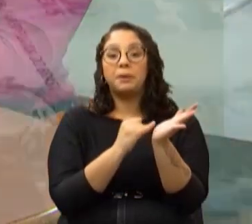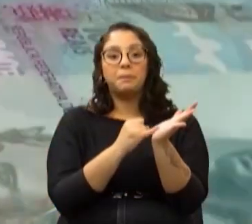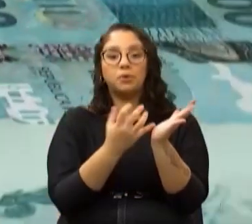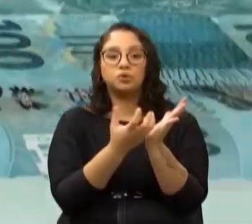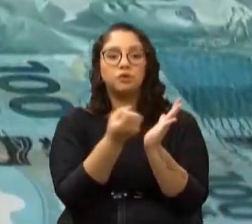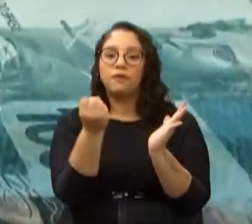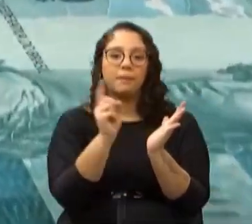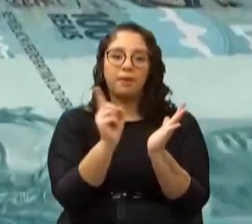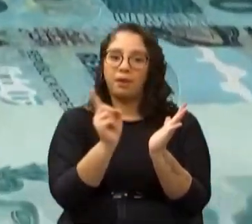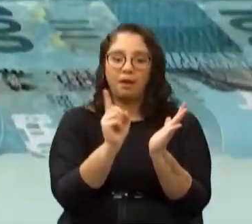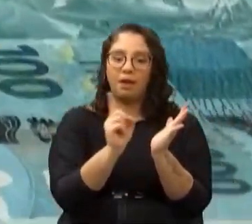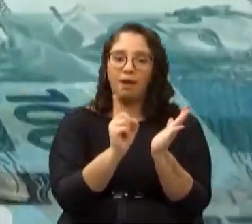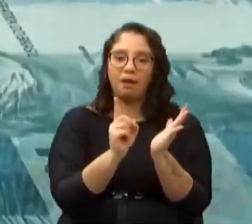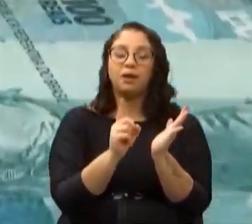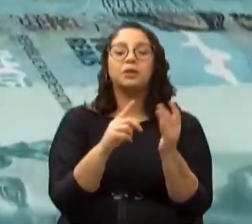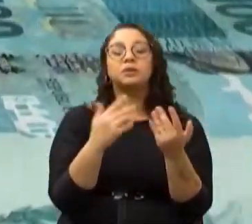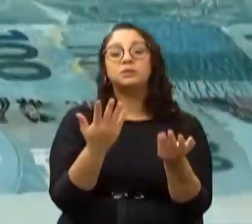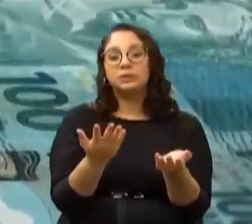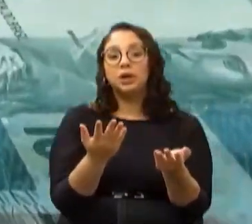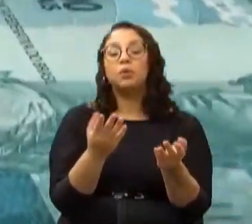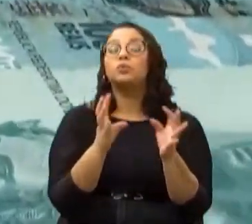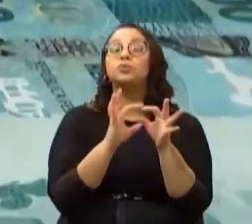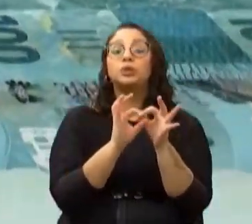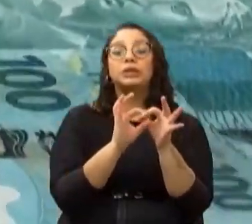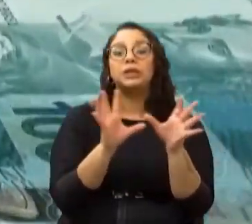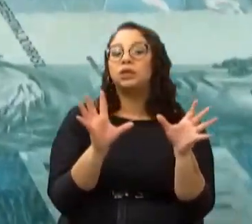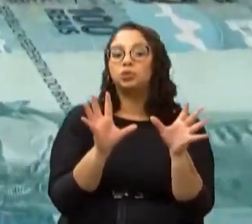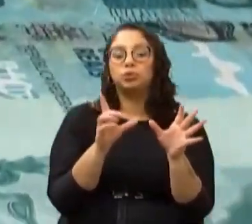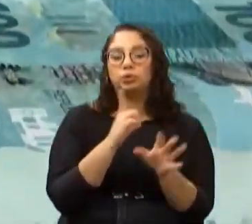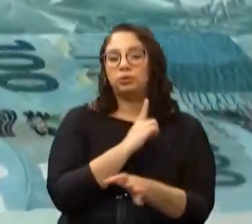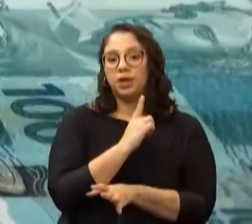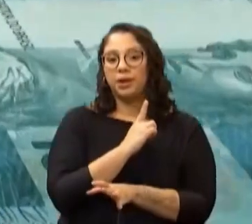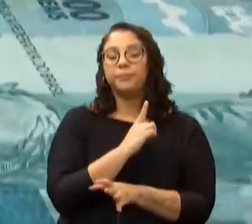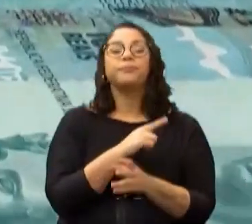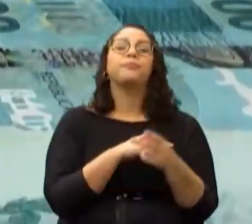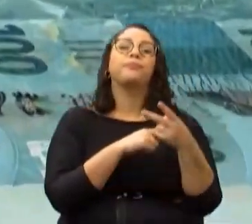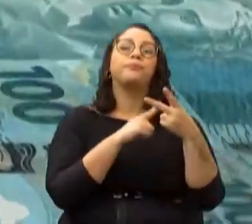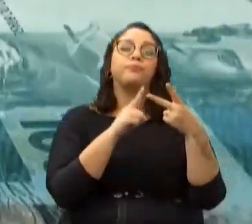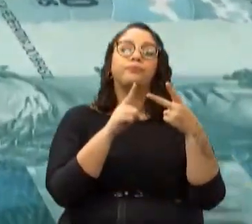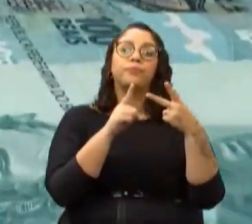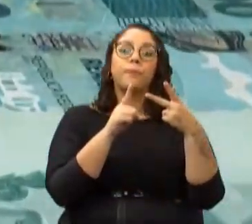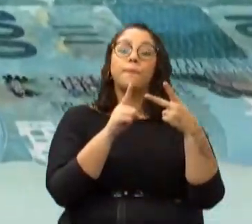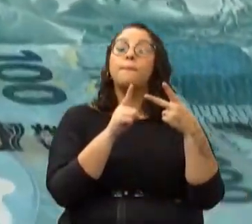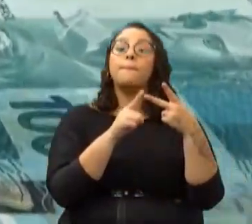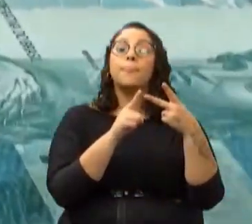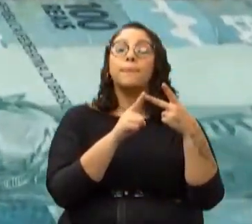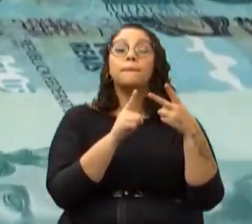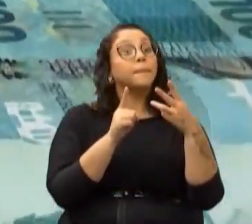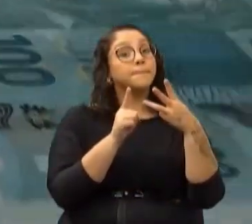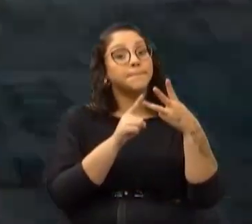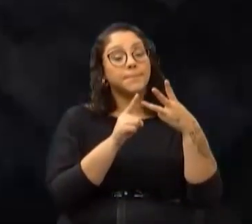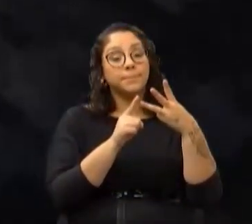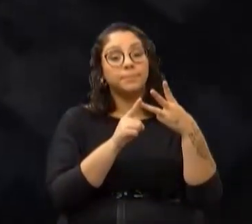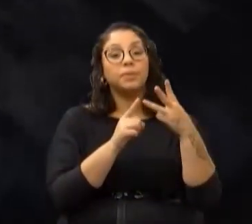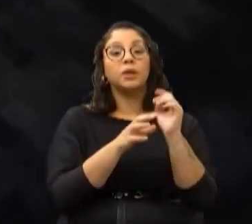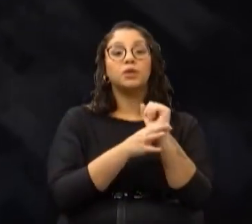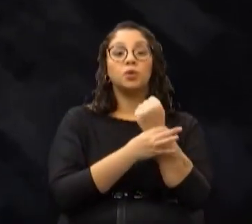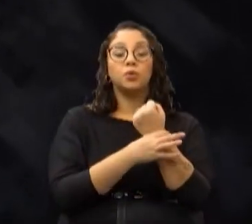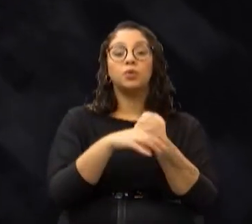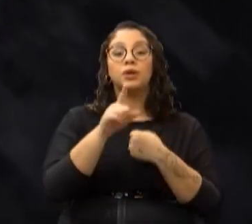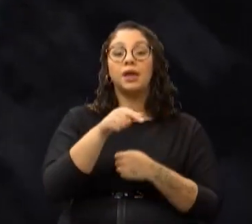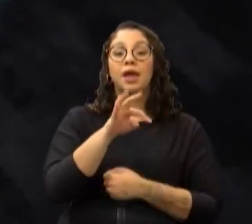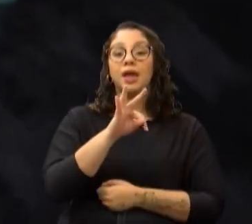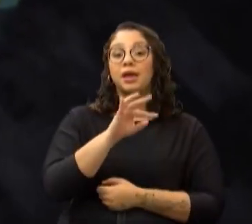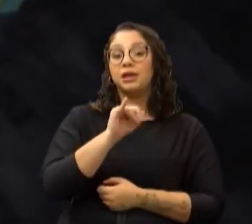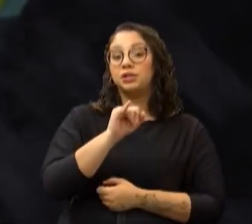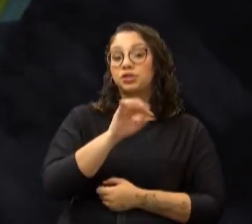aplicação, o imposto de renda não vai pegar nada. Então você tem toda a rentabilidade líquida. E também tem um outro produto que é muito seguro, que